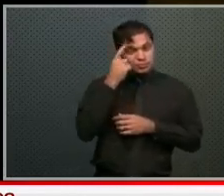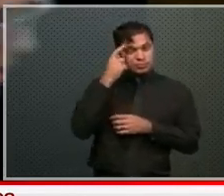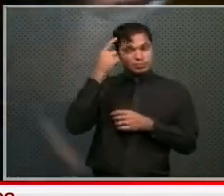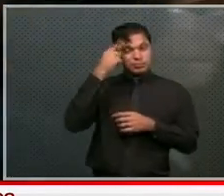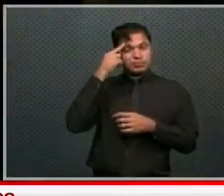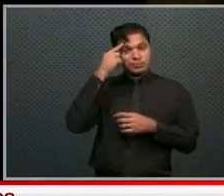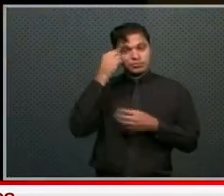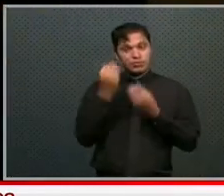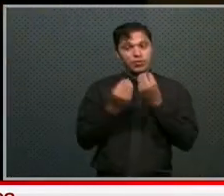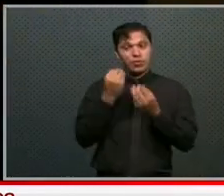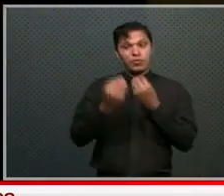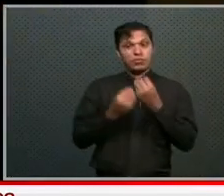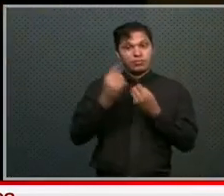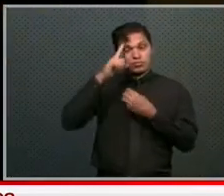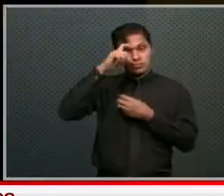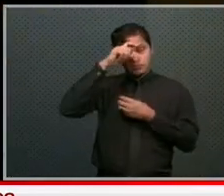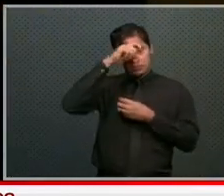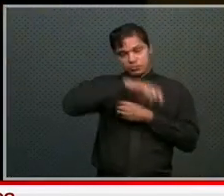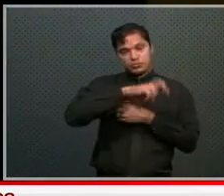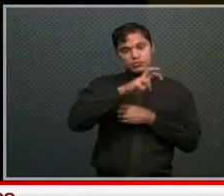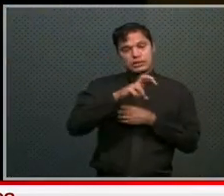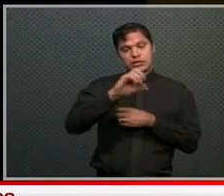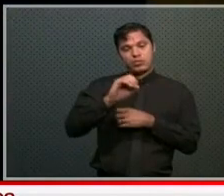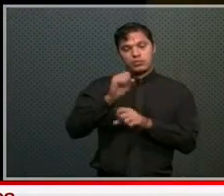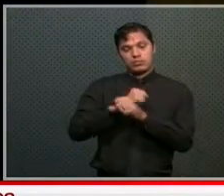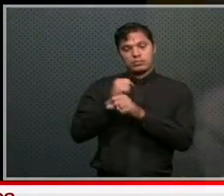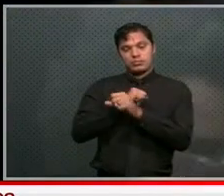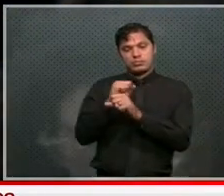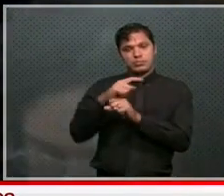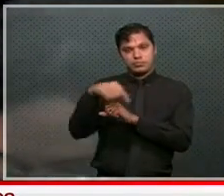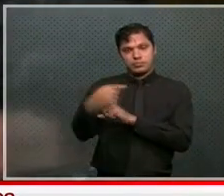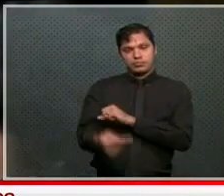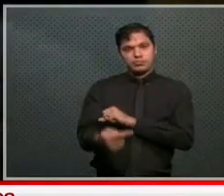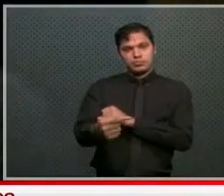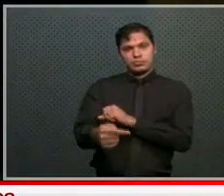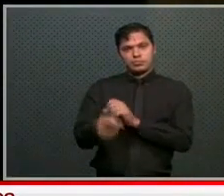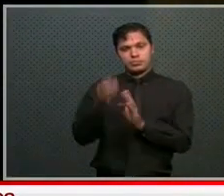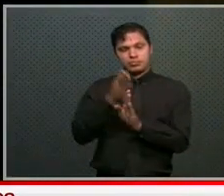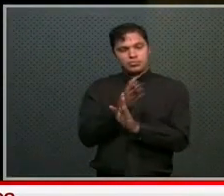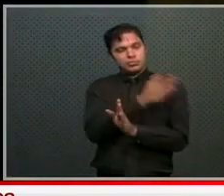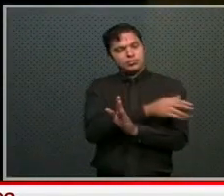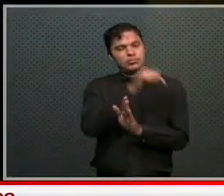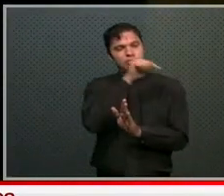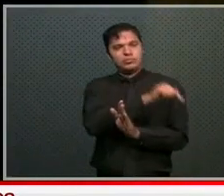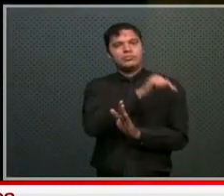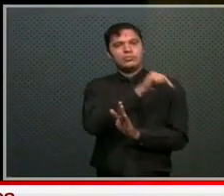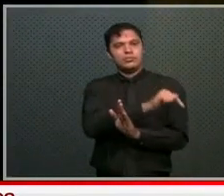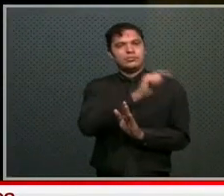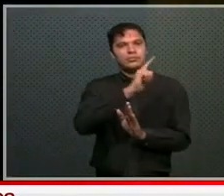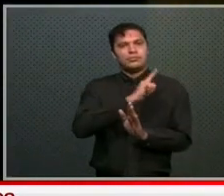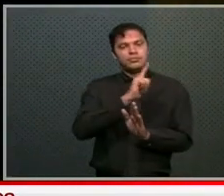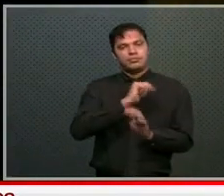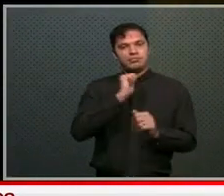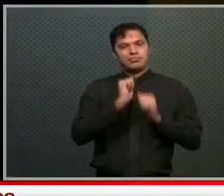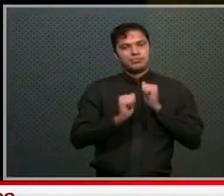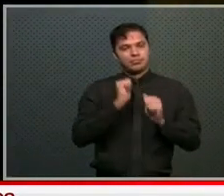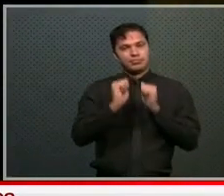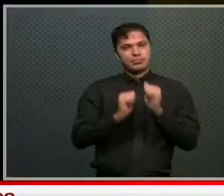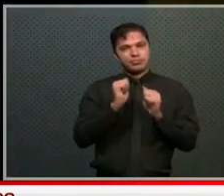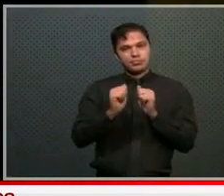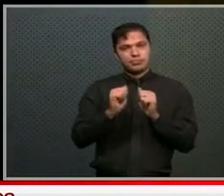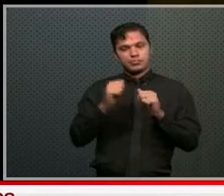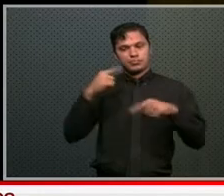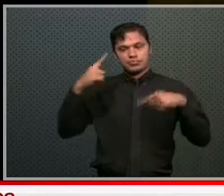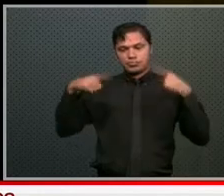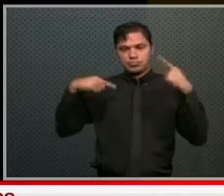imaginamos isso hoje né 50 anos depois aquela época havia uma corrida Louca